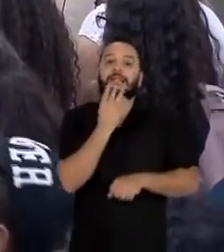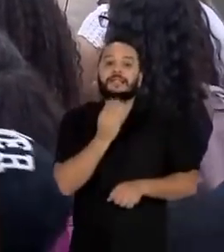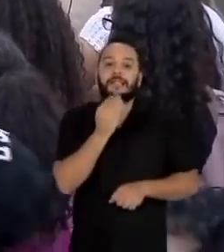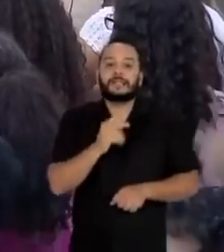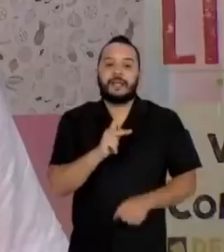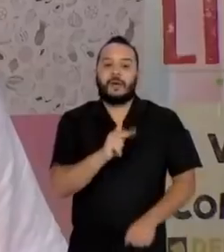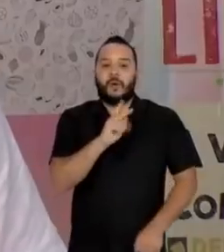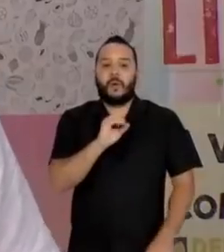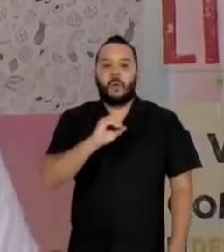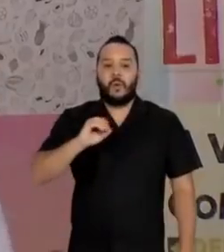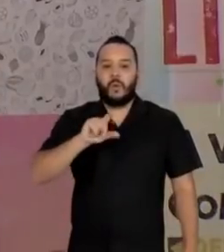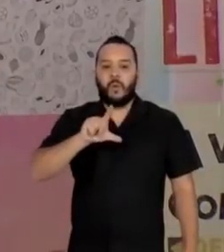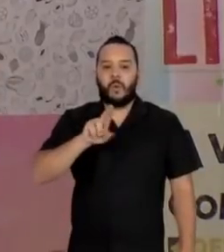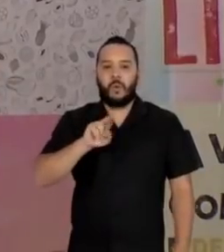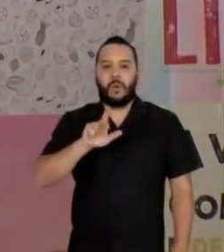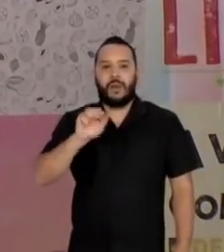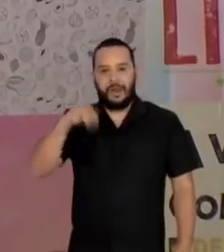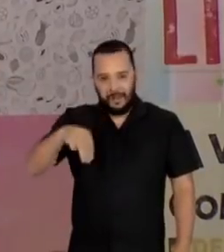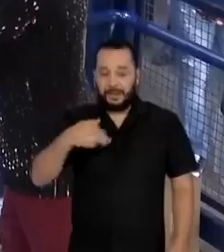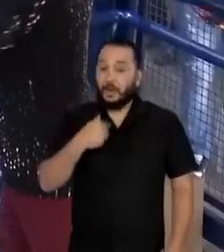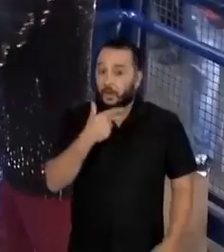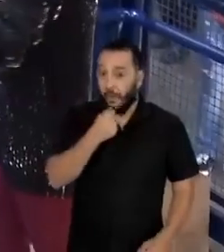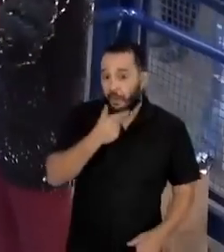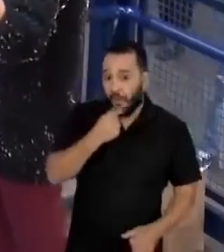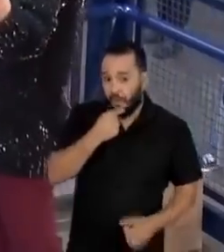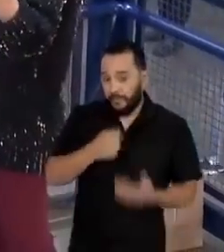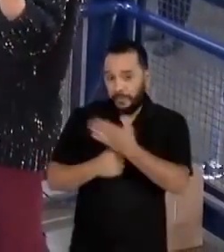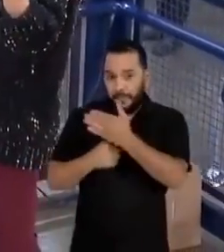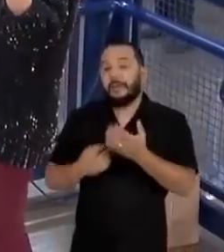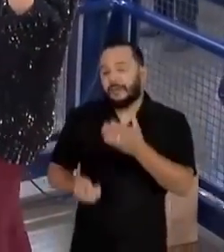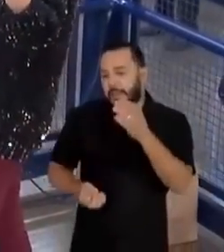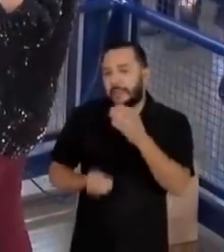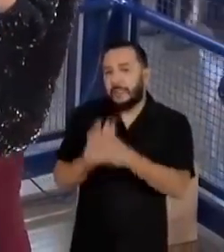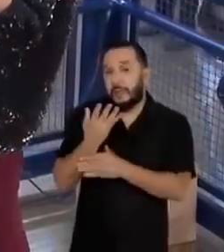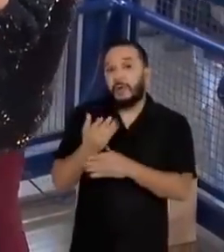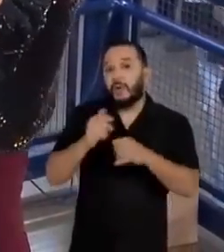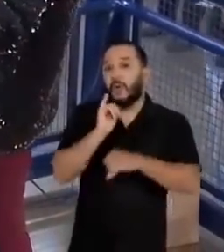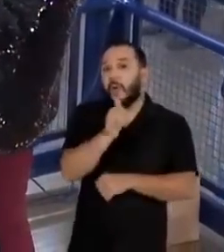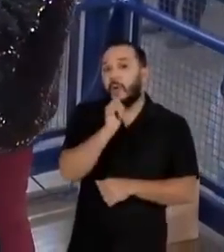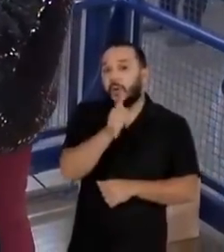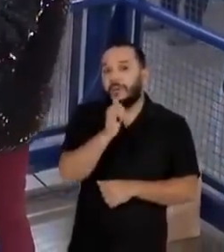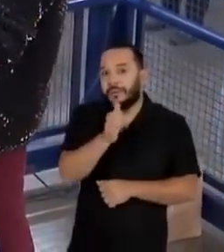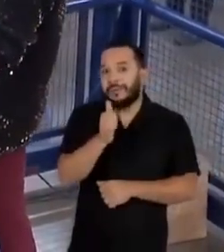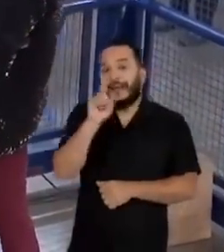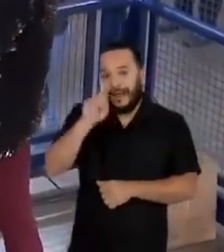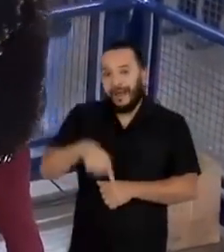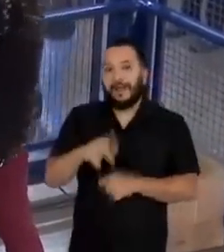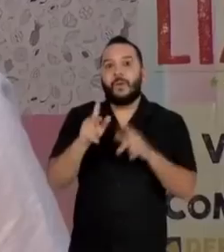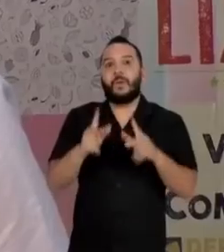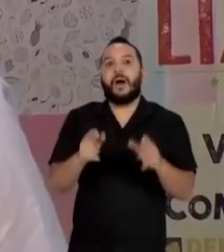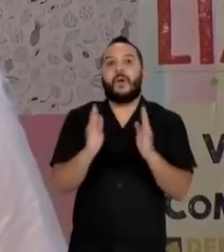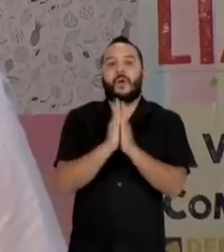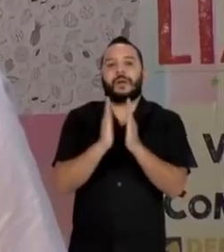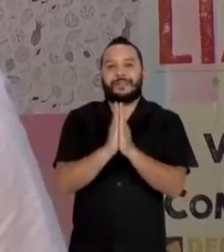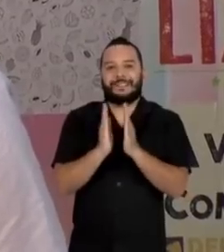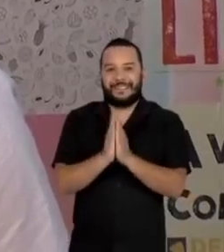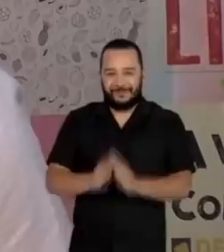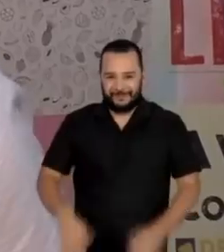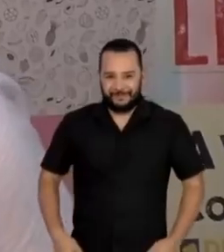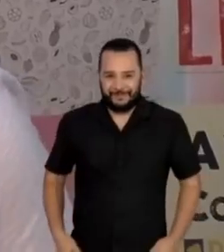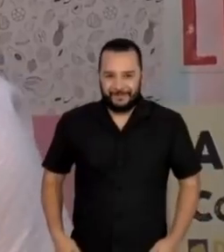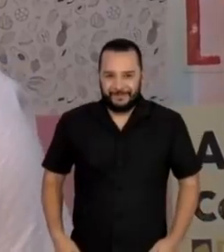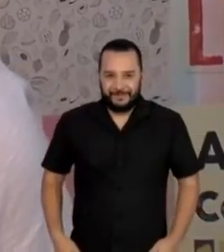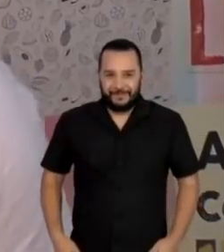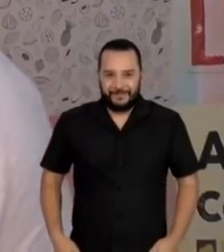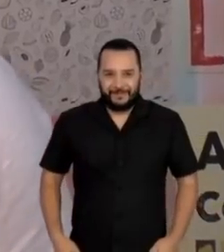Kululan. Or Teicher, o fundador, conta o que vai acontecer aqui é quase uma oração. I see it more